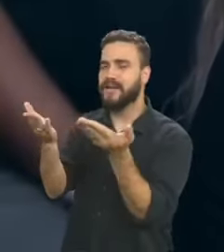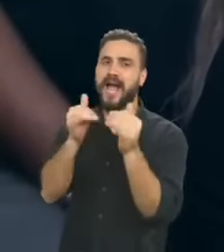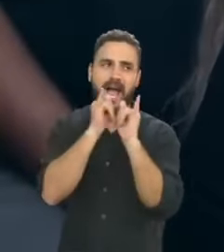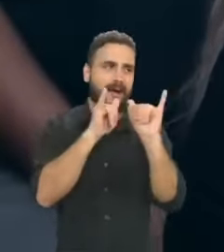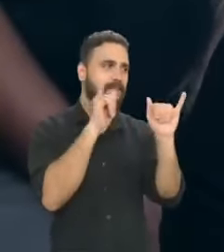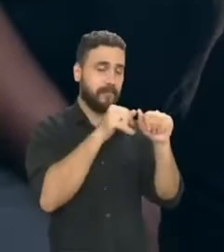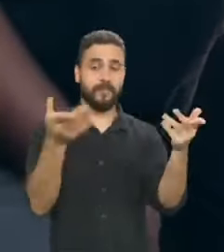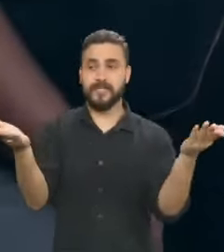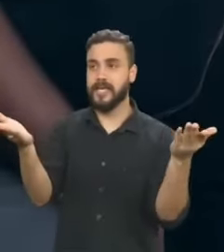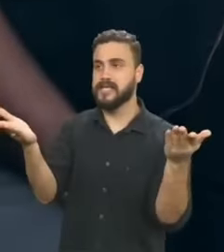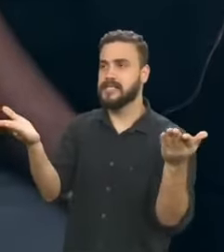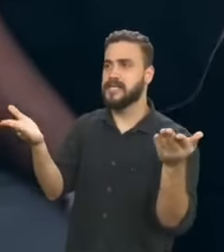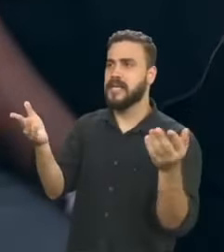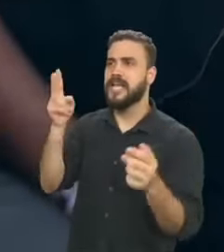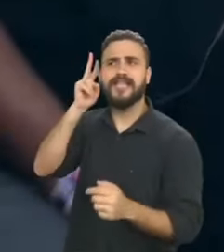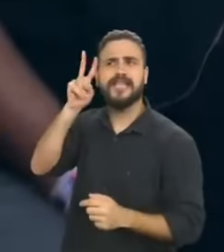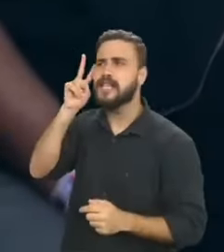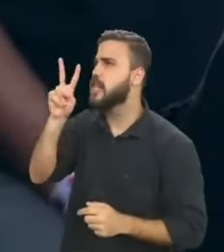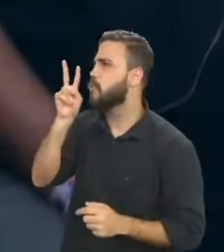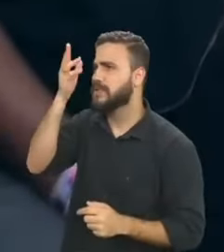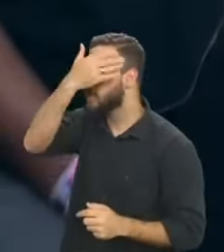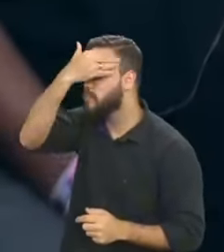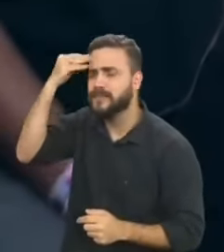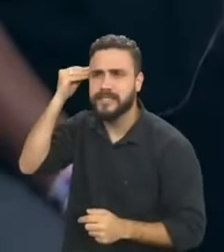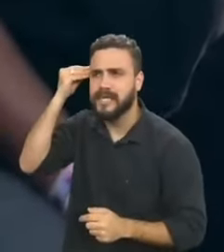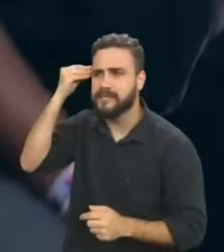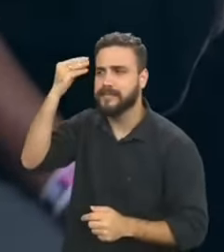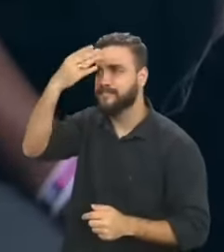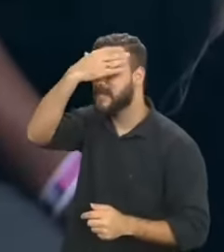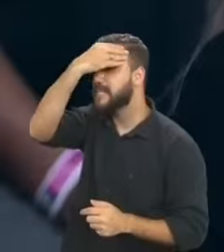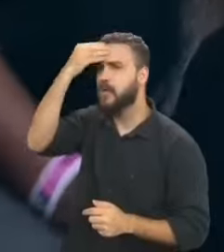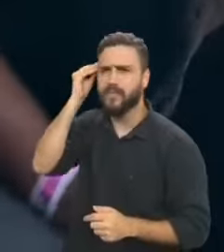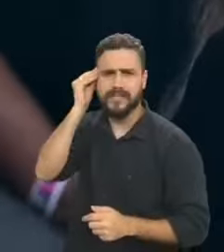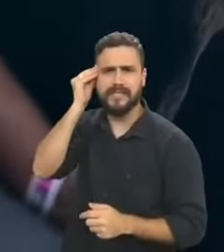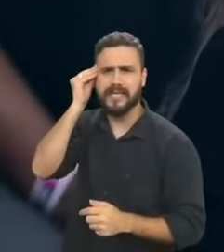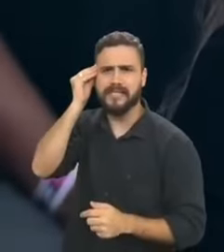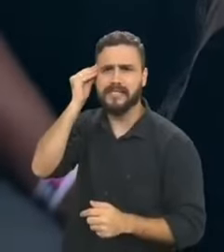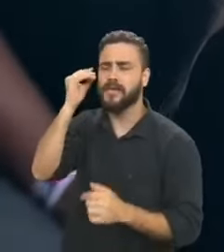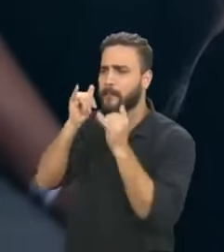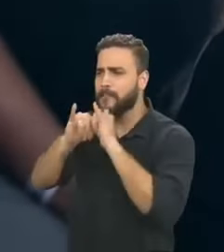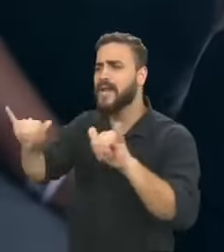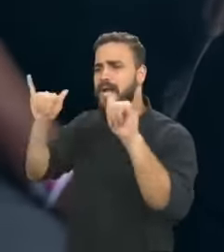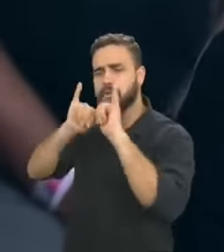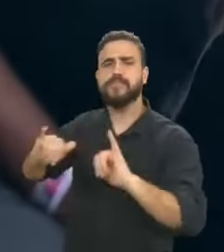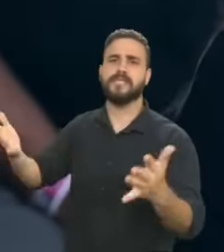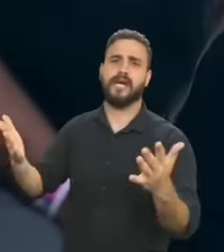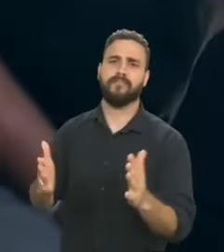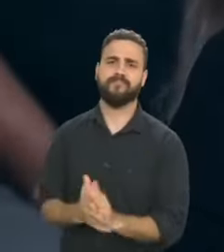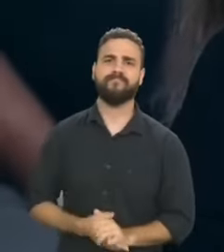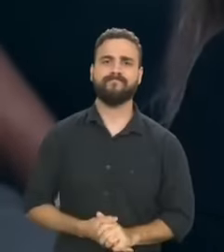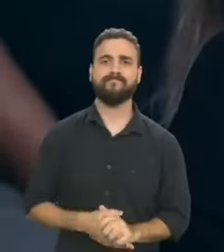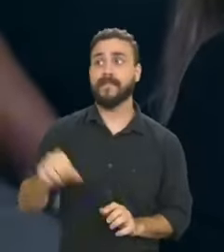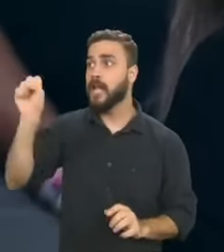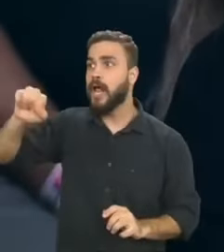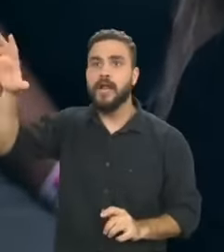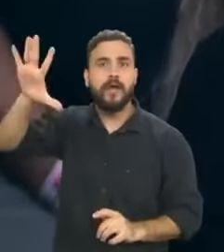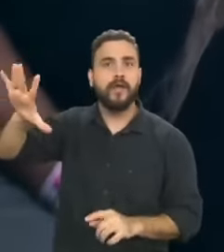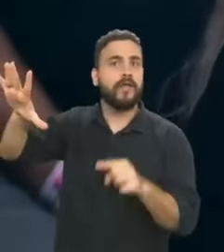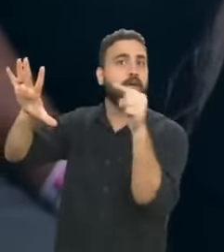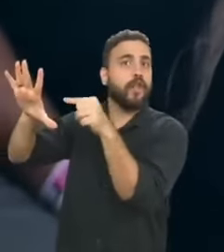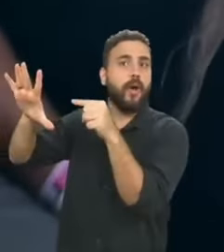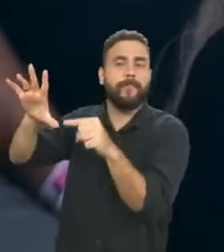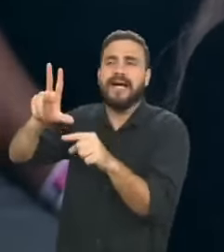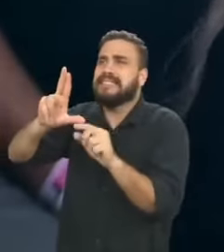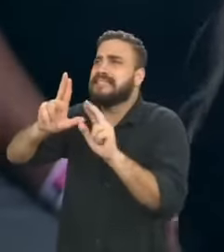para a Turquia, e eu não quero nem falar sem nome, porque tem missões conhecidas até no Brasil, mas ninguém mais fala de Jesus. Só